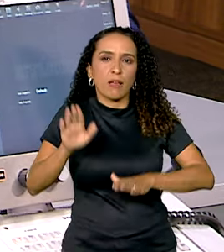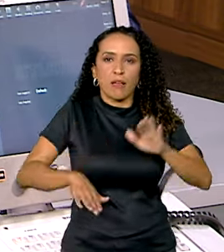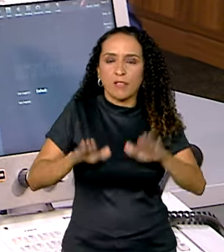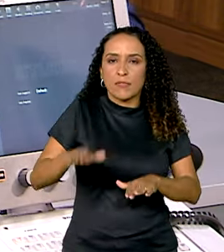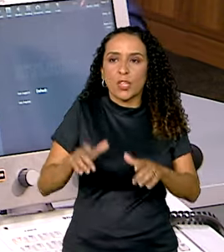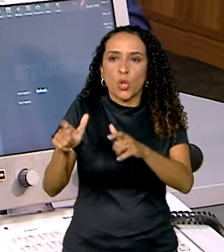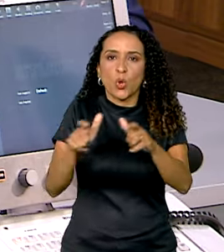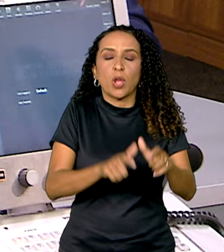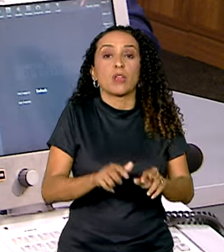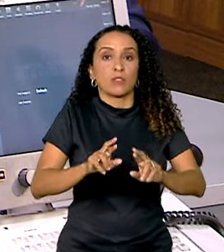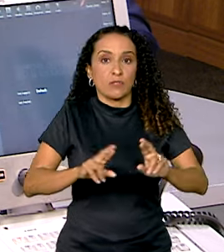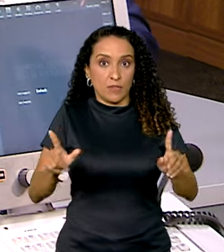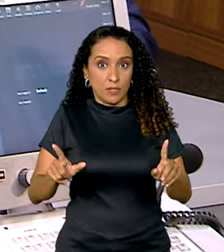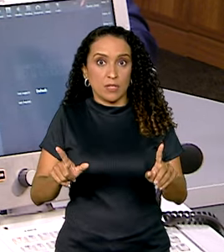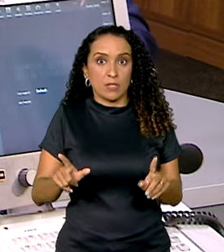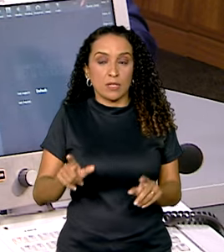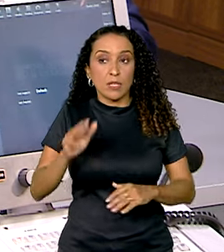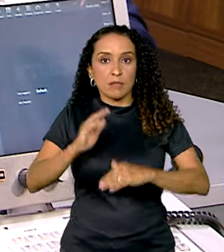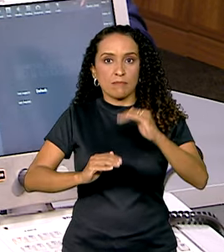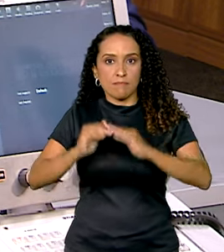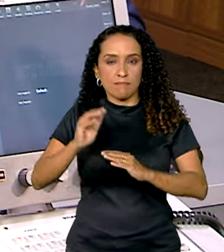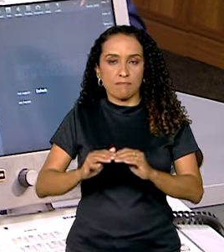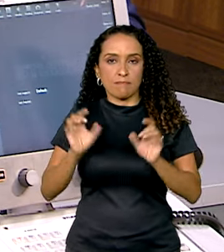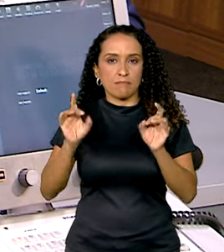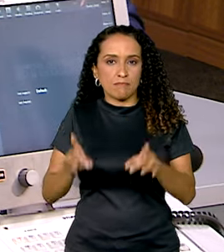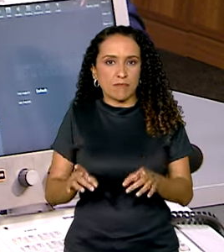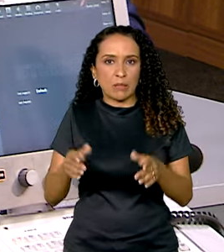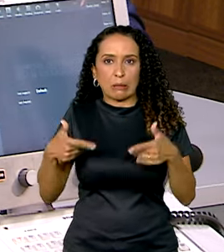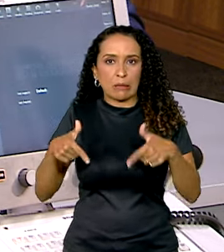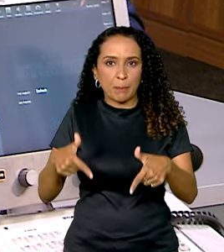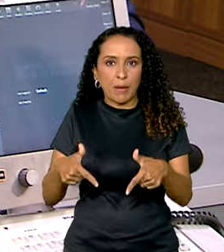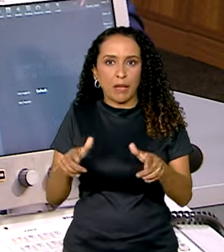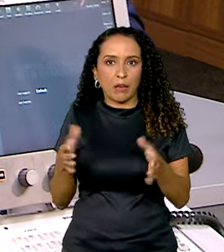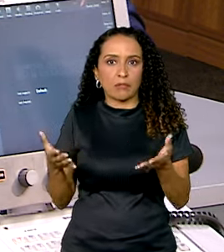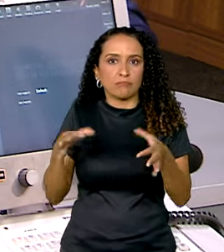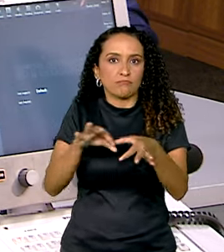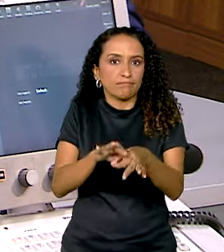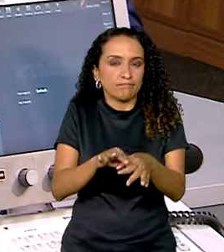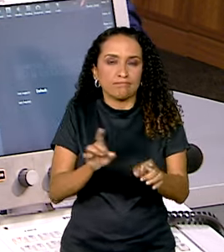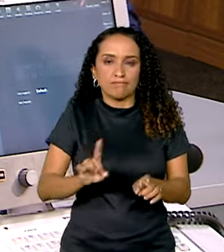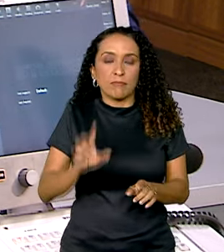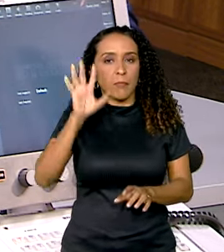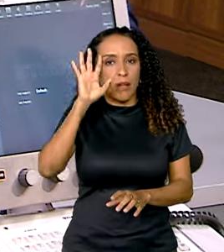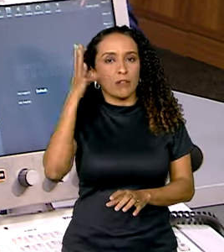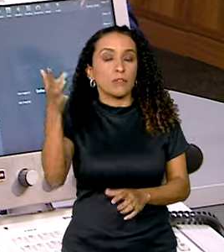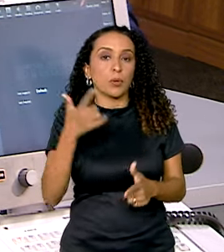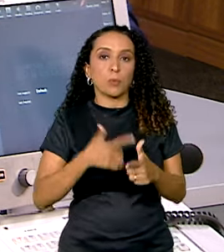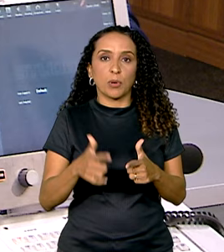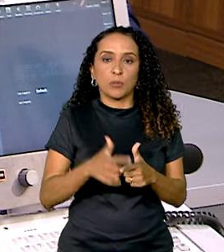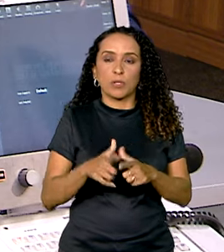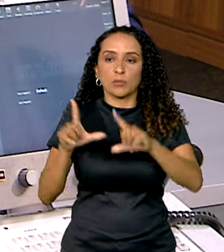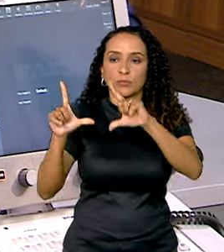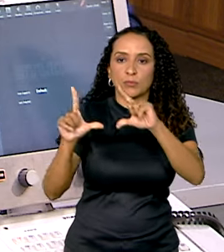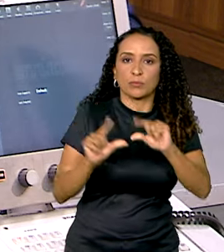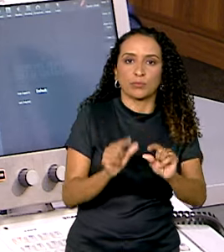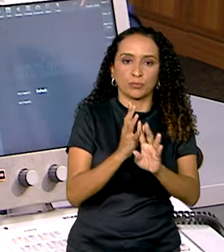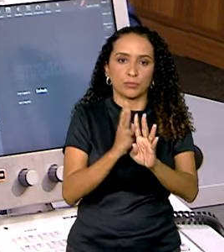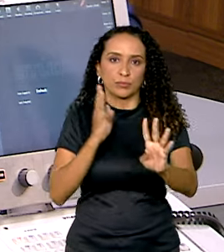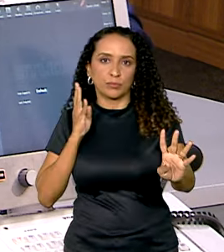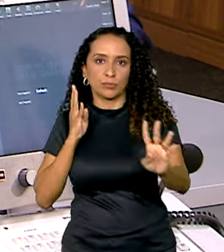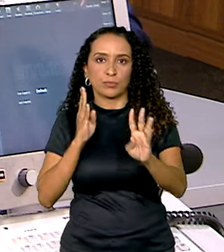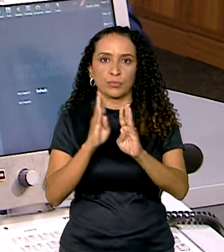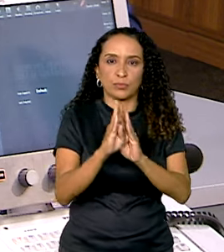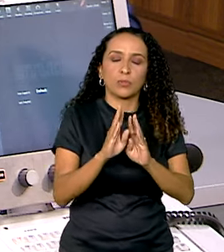feitos em locais diferentes e os especialistas nem sempre trabalham de forma integrada. Para resolver o problema e reduzir a fila de